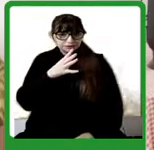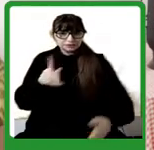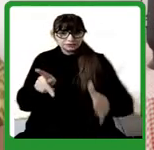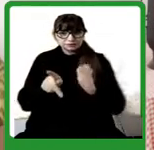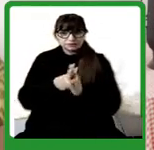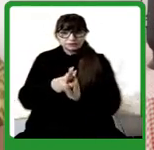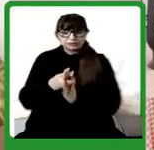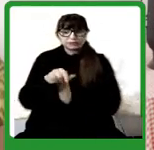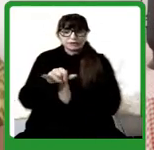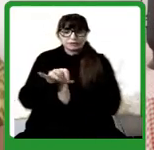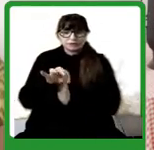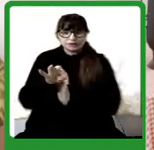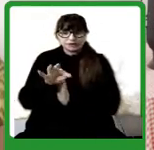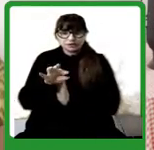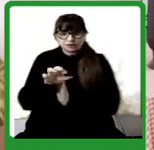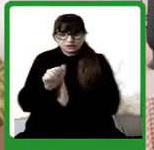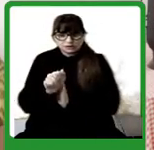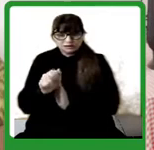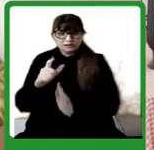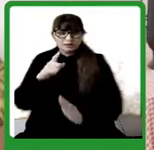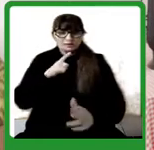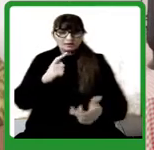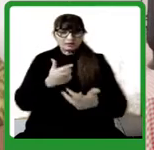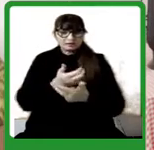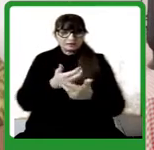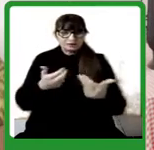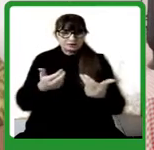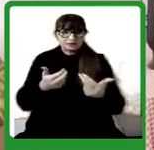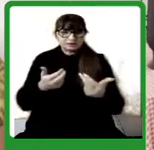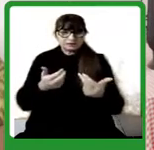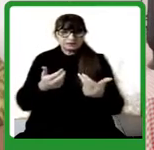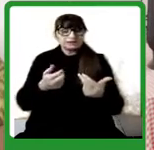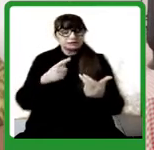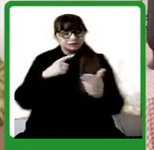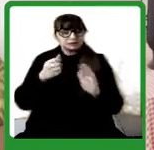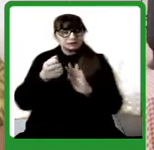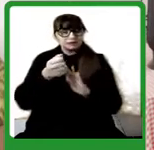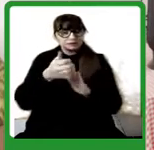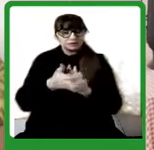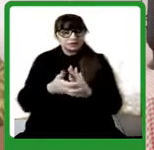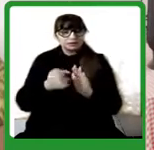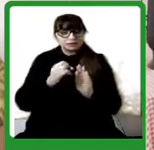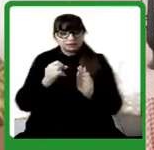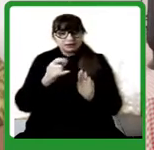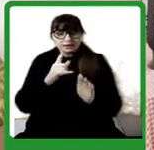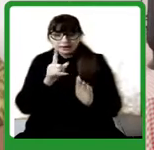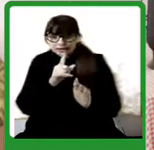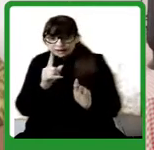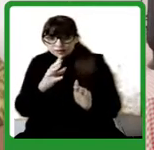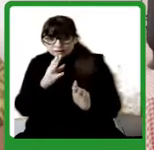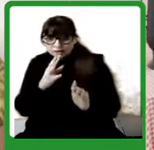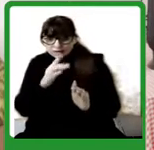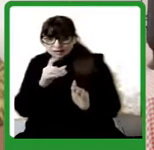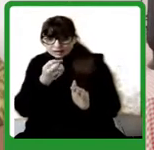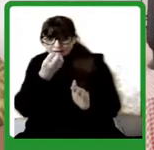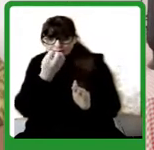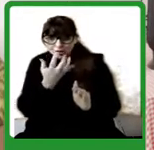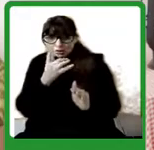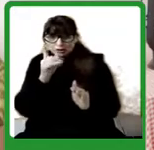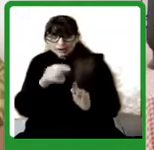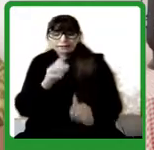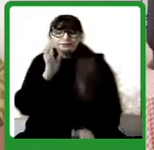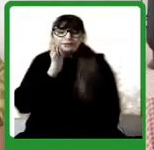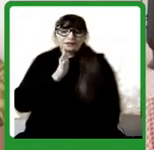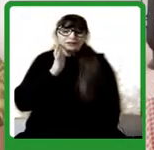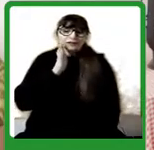onde tem os garimpos ali, inclusive tem garimpos que tem atividade. Se tu não conhece, vem conhecer, que é um negócio muito, muito, muito bacana. Aí